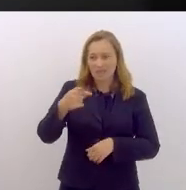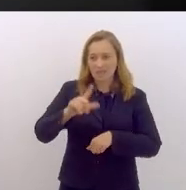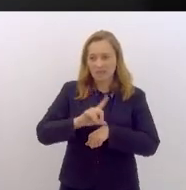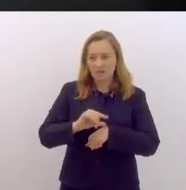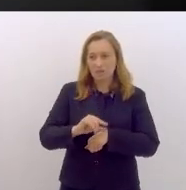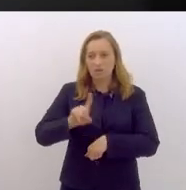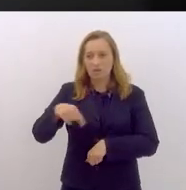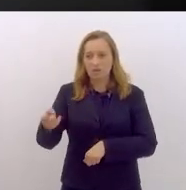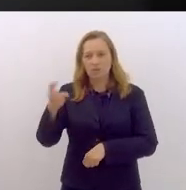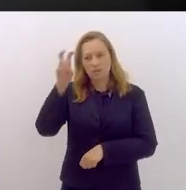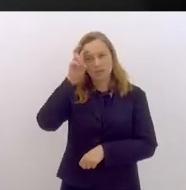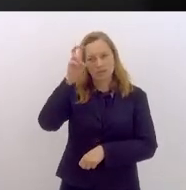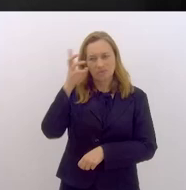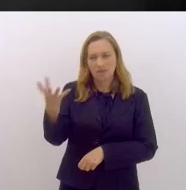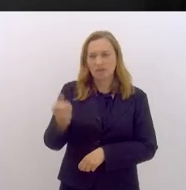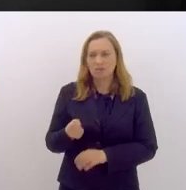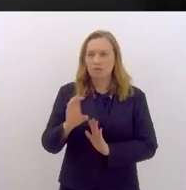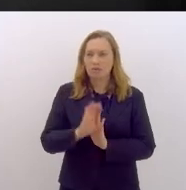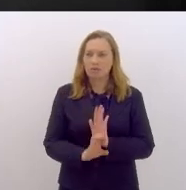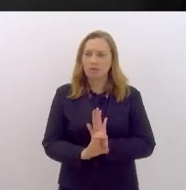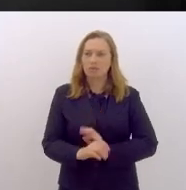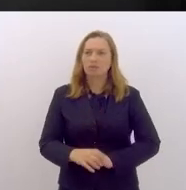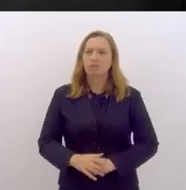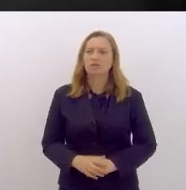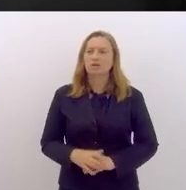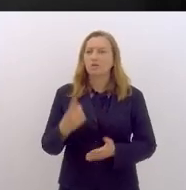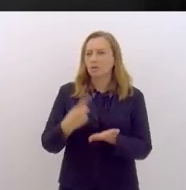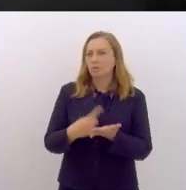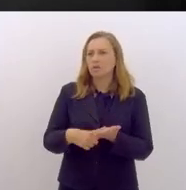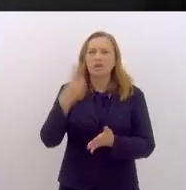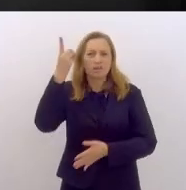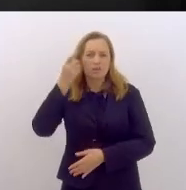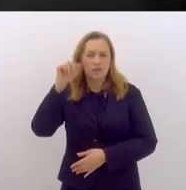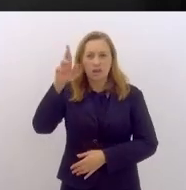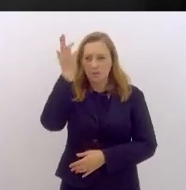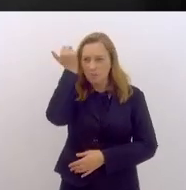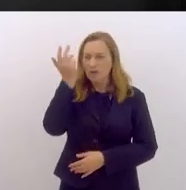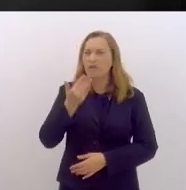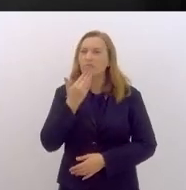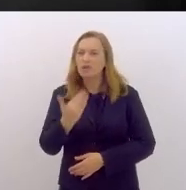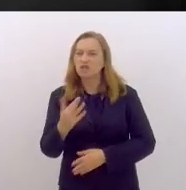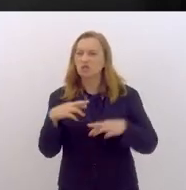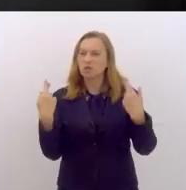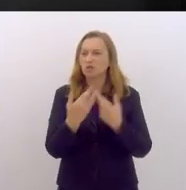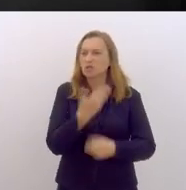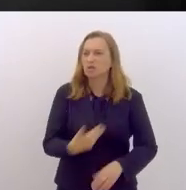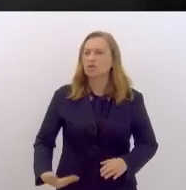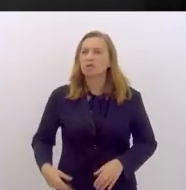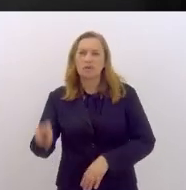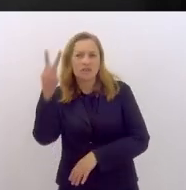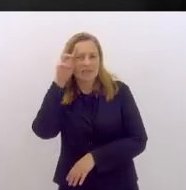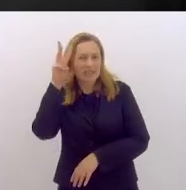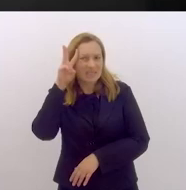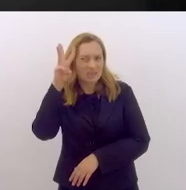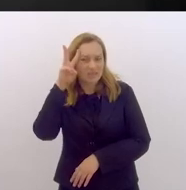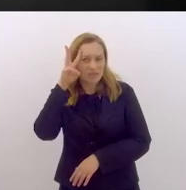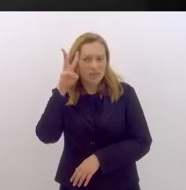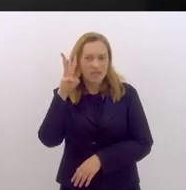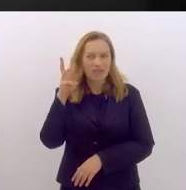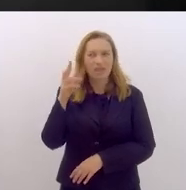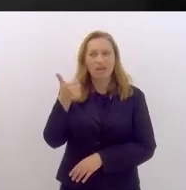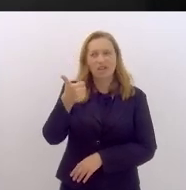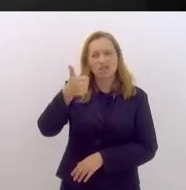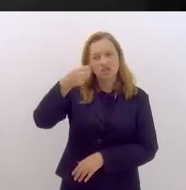da próxima quinta-feira para recebimento de emendas. Combinei com o deputado Eliomar, ele vai pedir uma audiência para a próxima terça-feira às 13